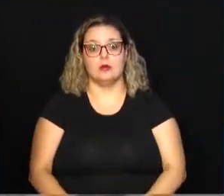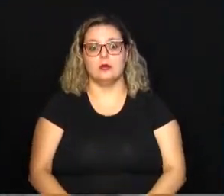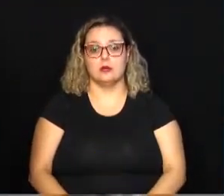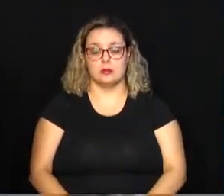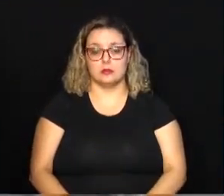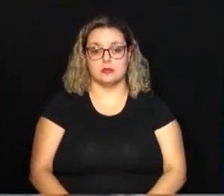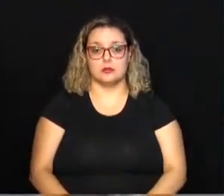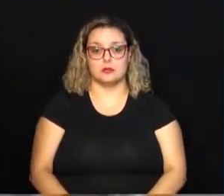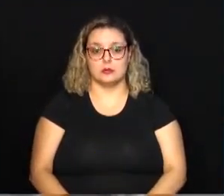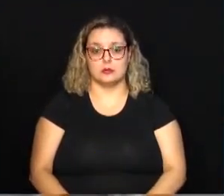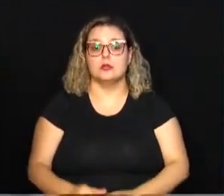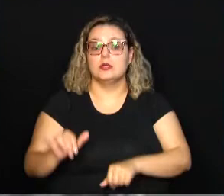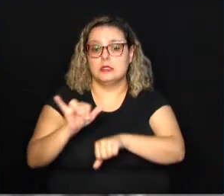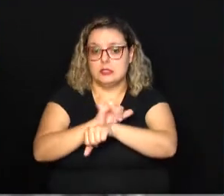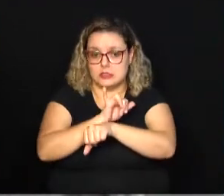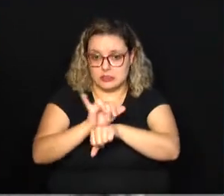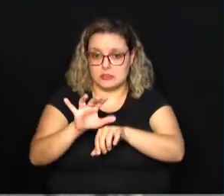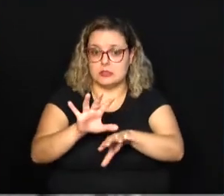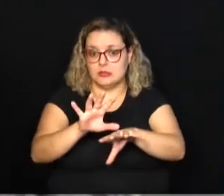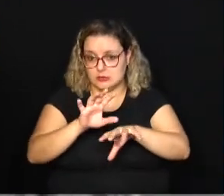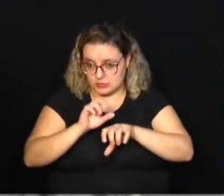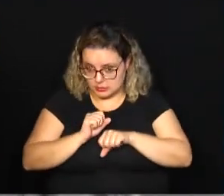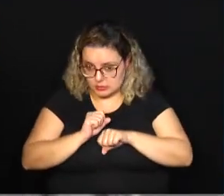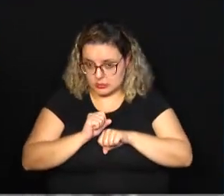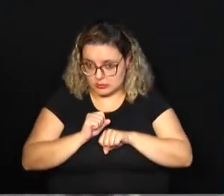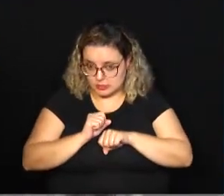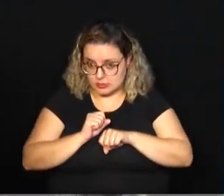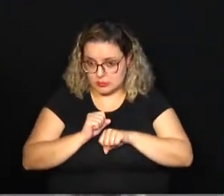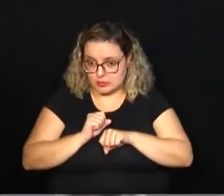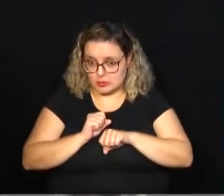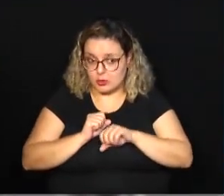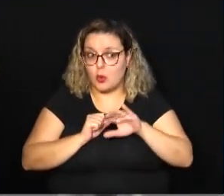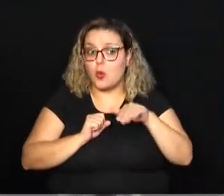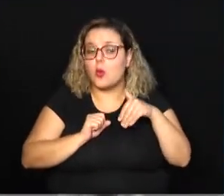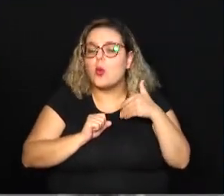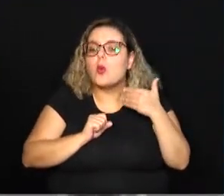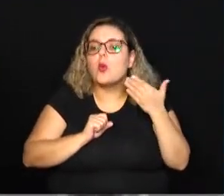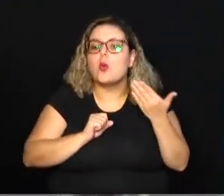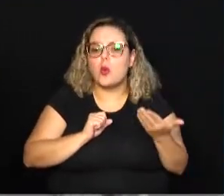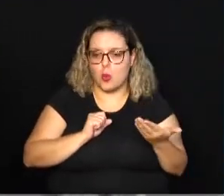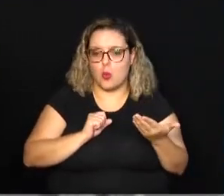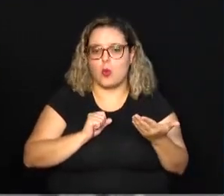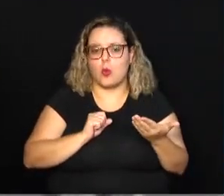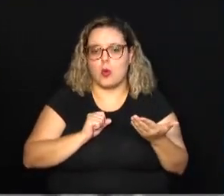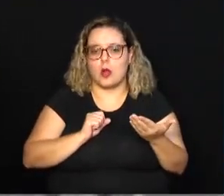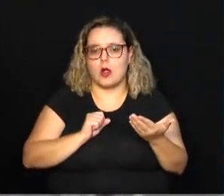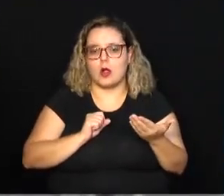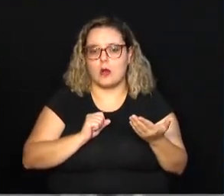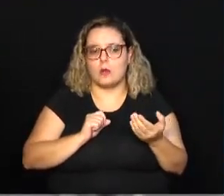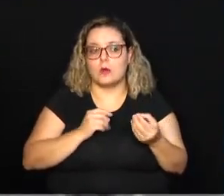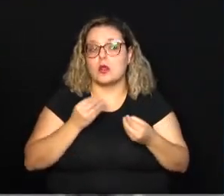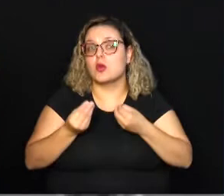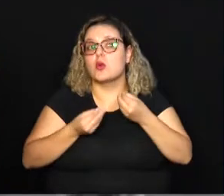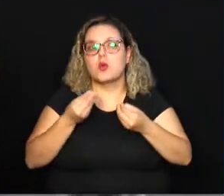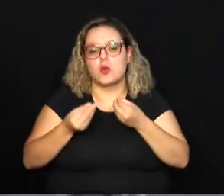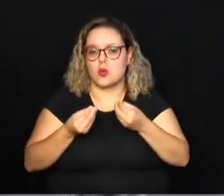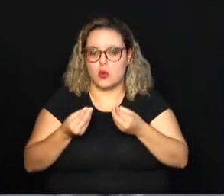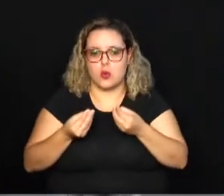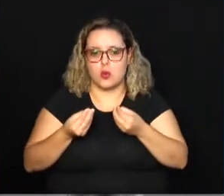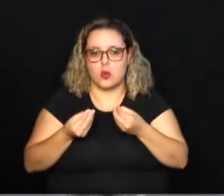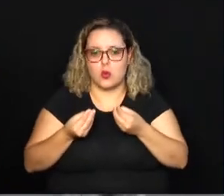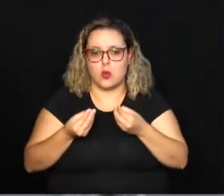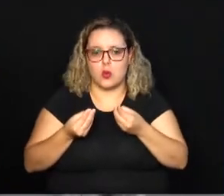dentro da estratégia que está sendo adotada, qual é o cenário, qual o nível de